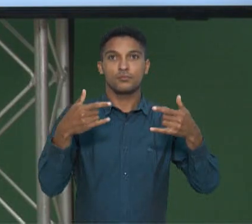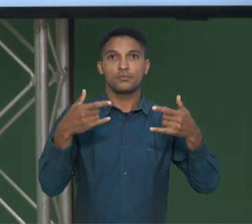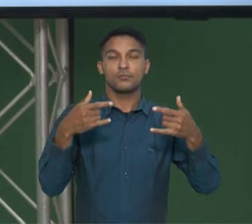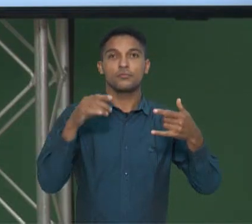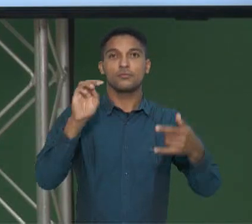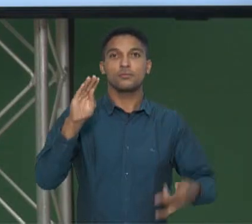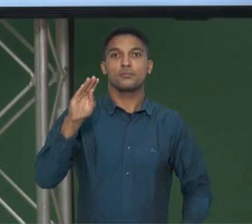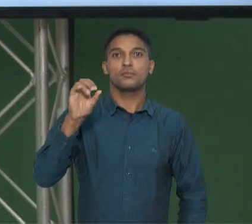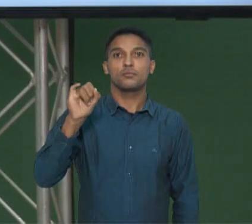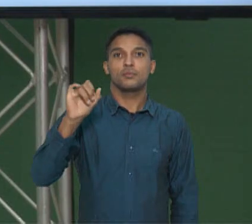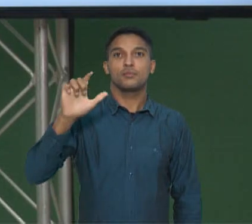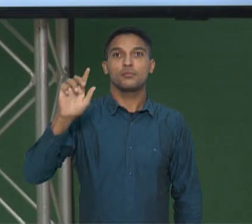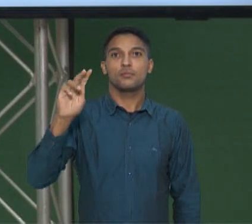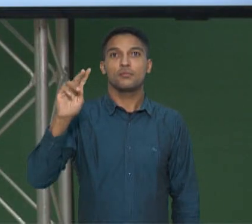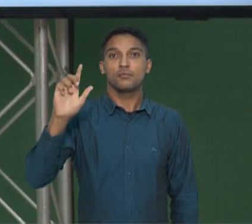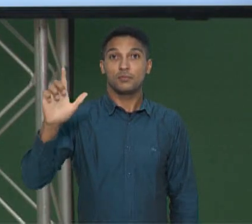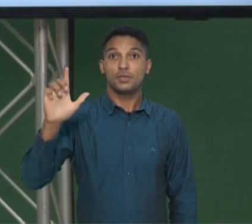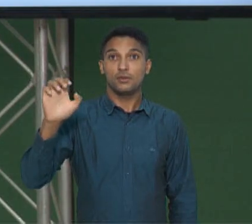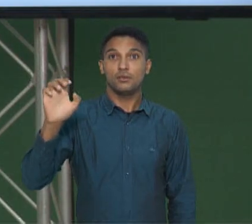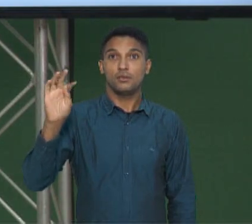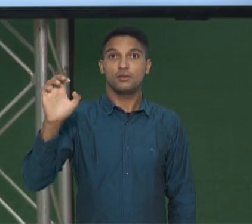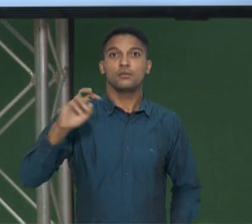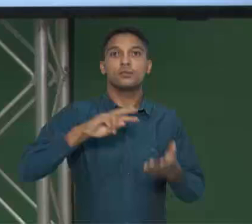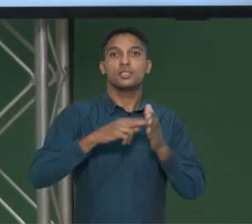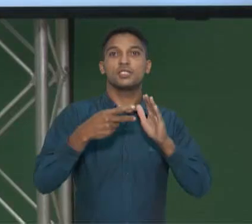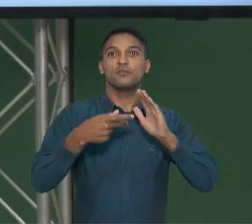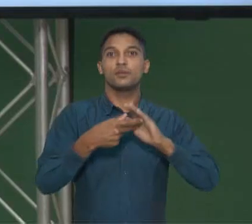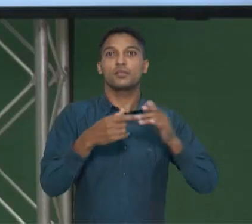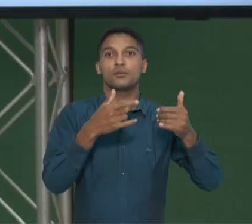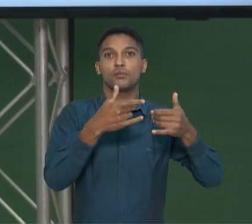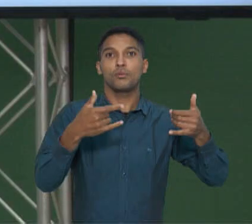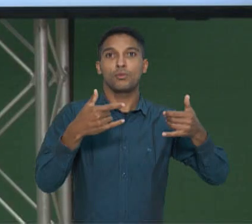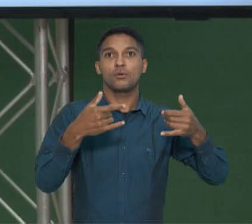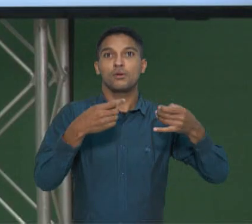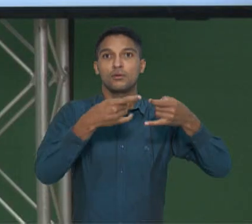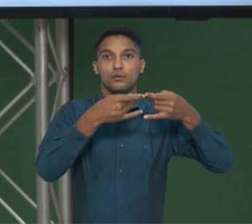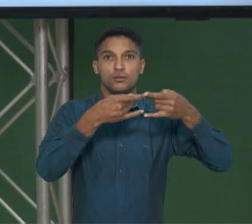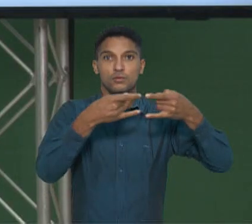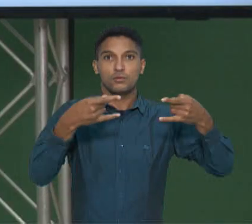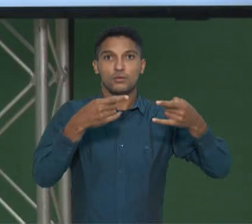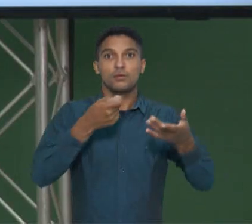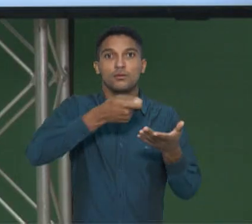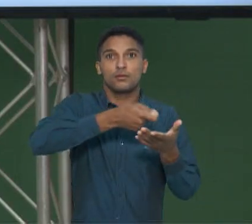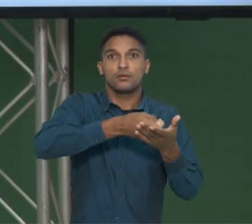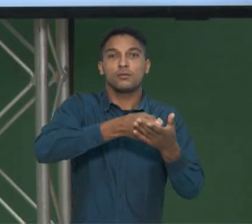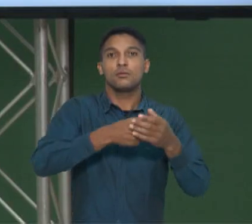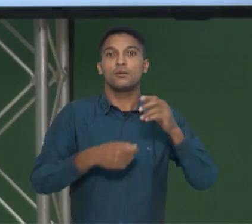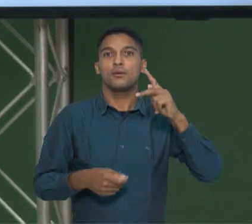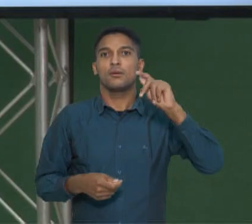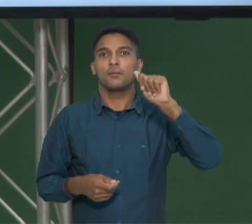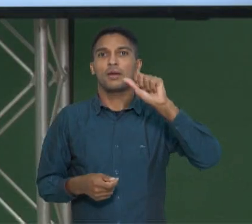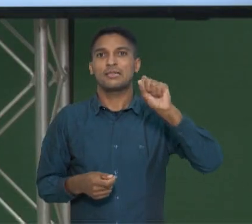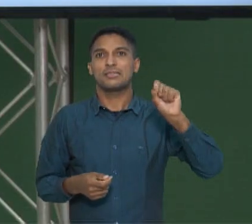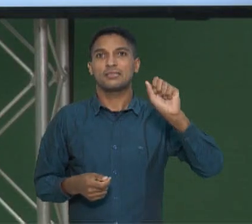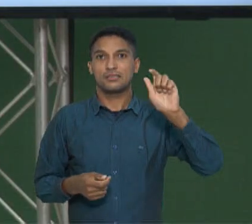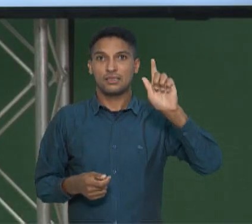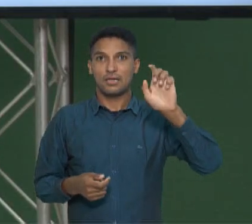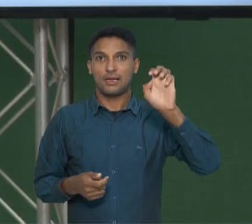vai pagar, né, para ir, de repente, aí de trem, por exemplo, de uma localidade para